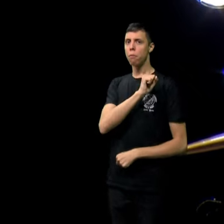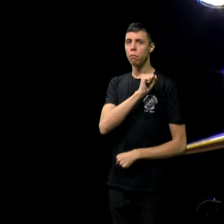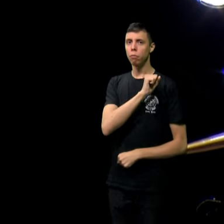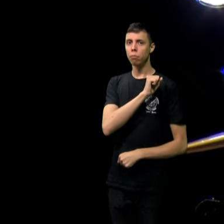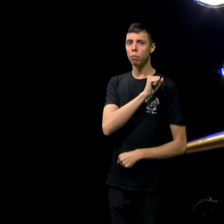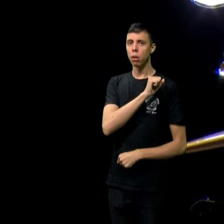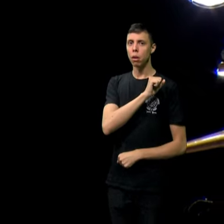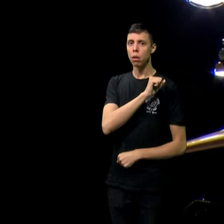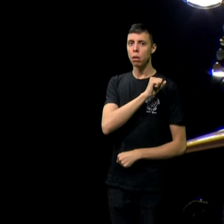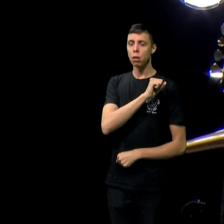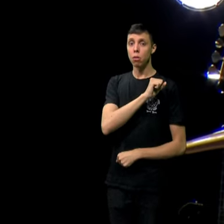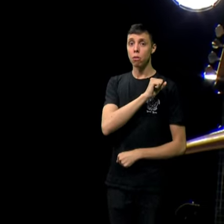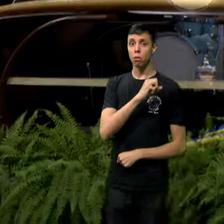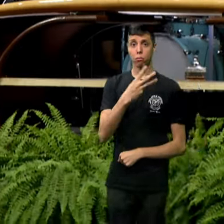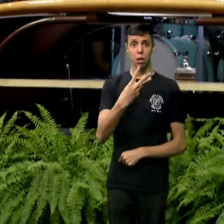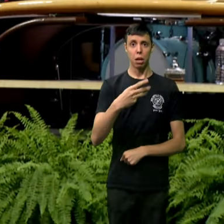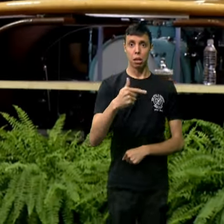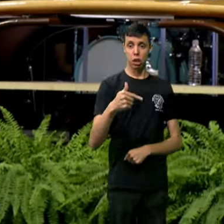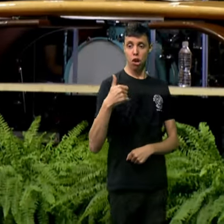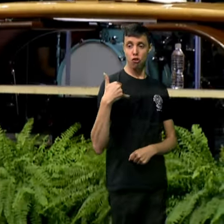aposentei.